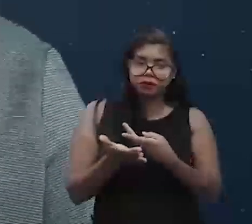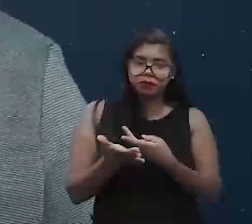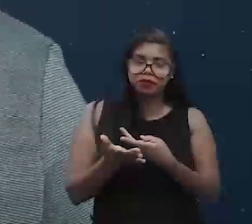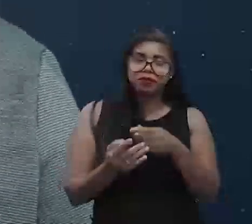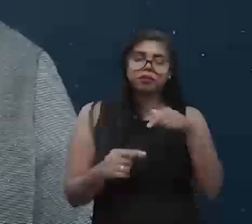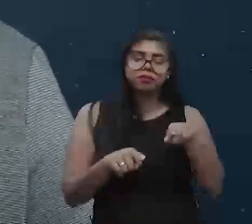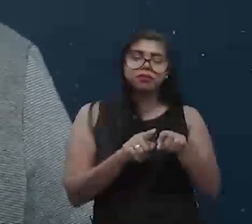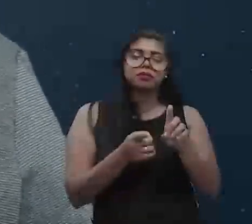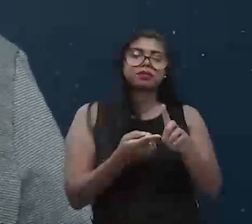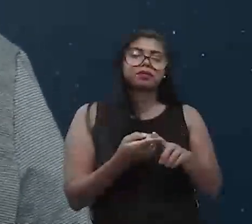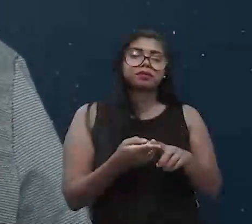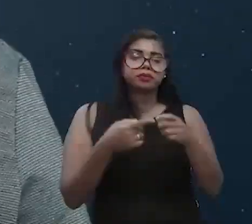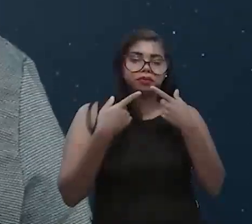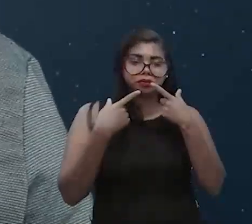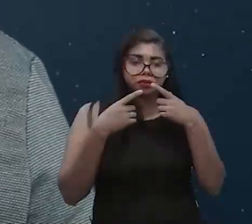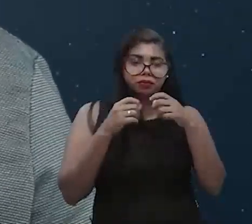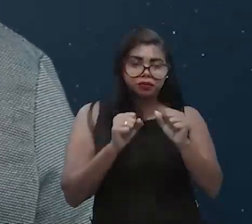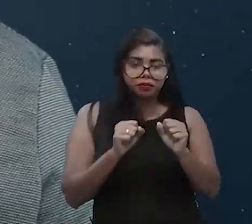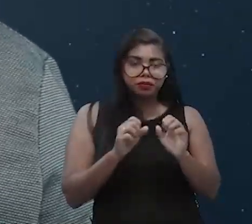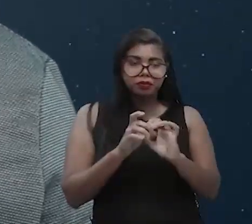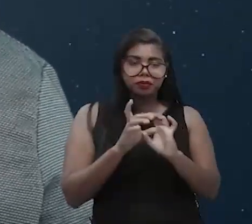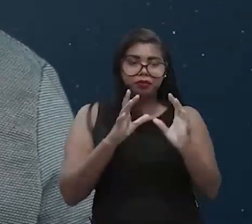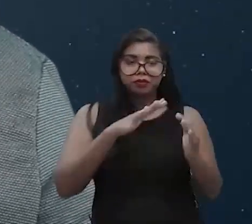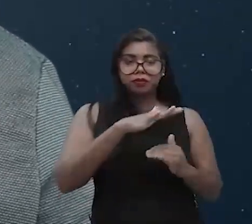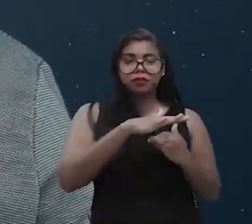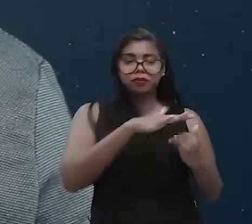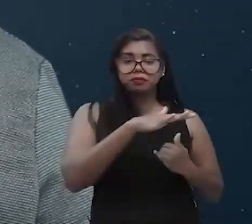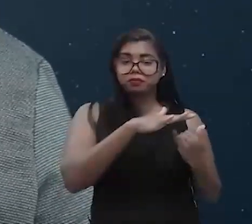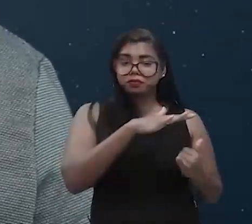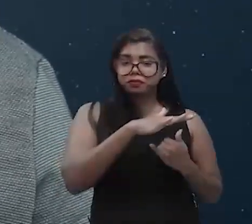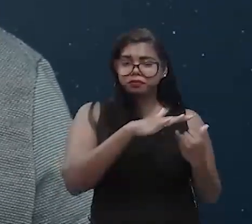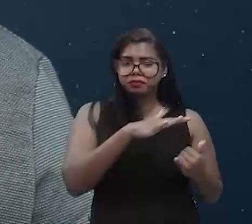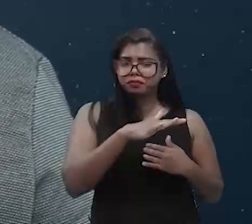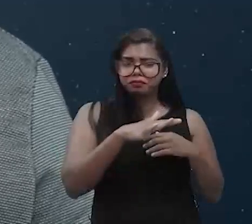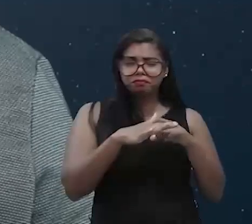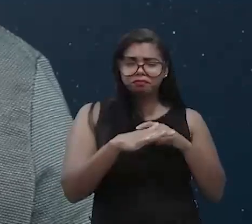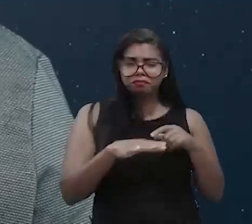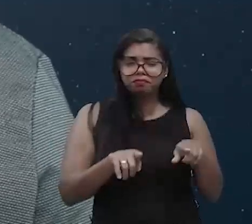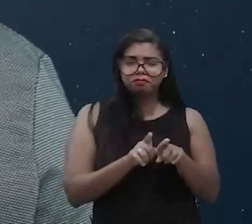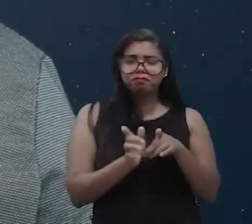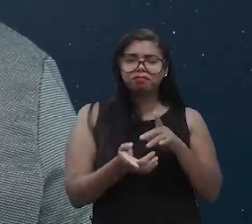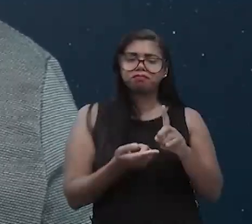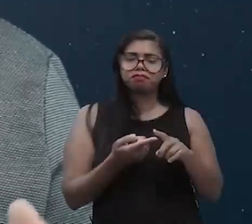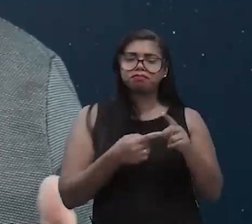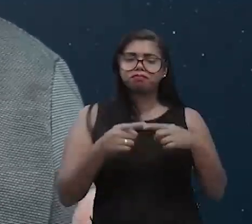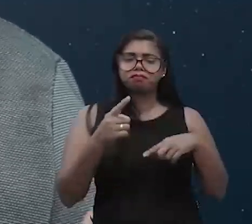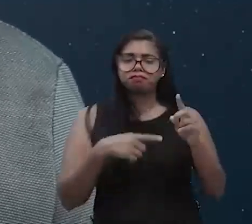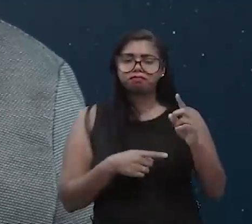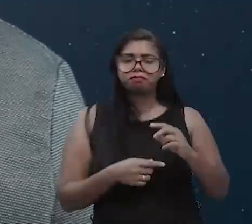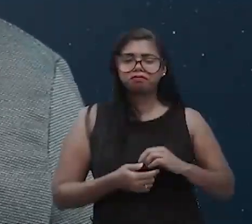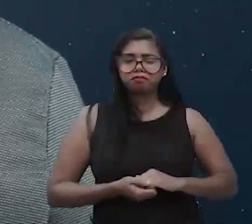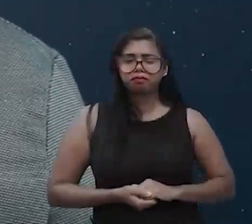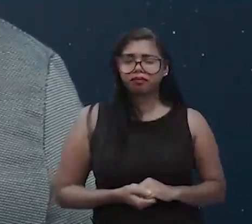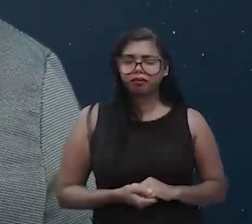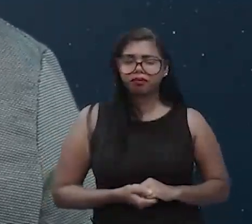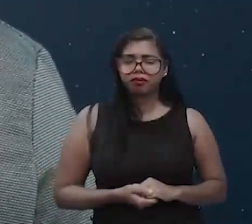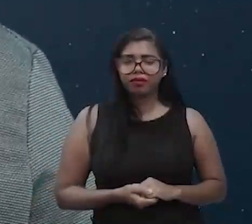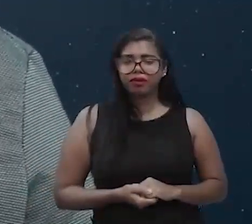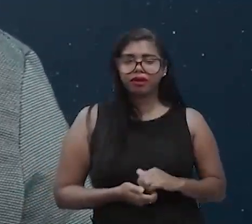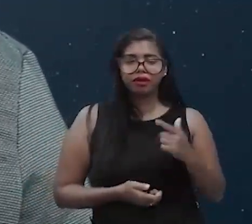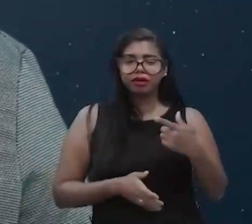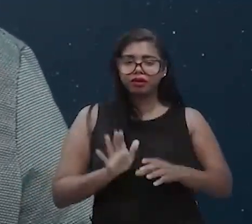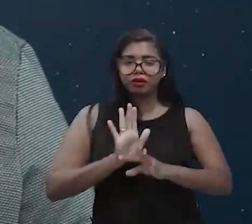uma linguagem espontânea, coloquial, né, que vai haver o choque de gerações. E não é isso que o texto coloca